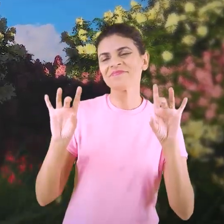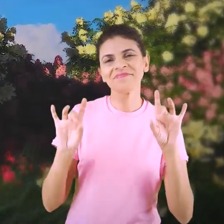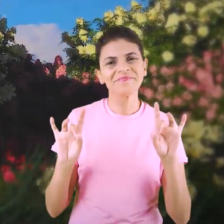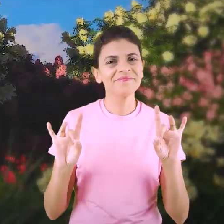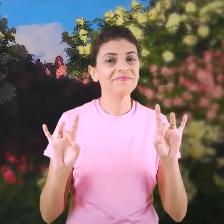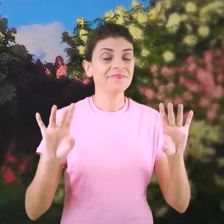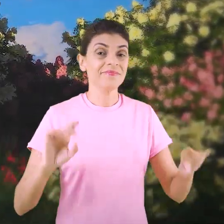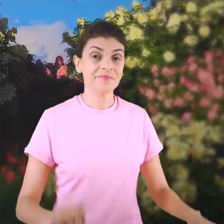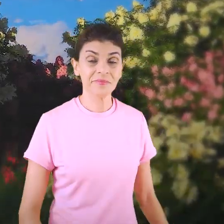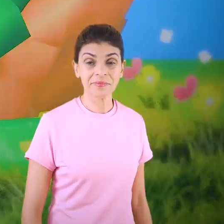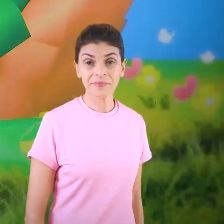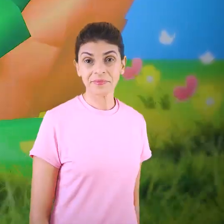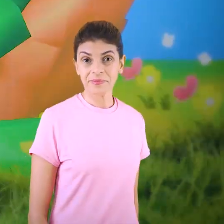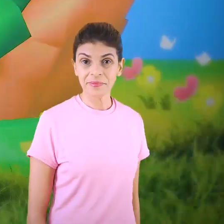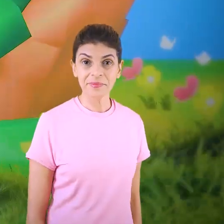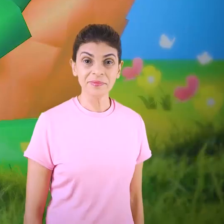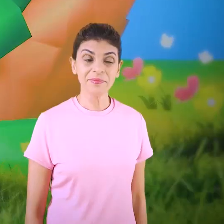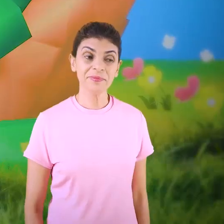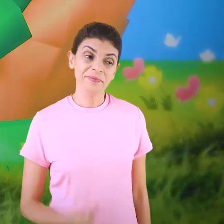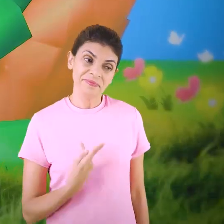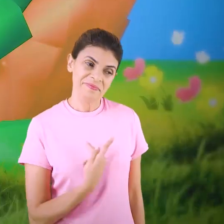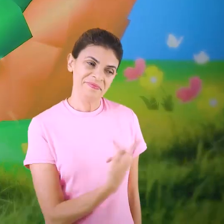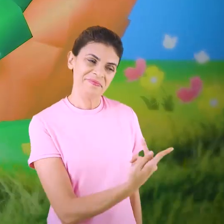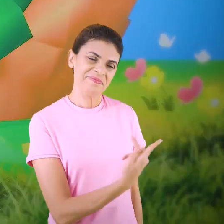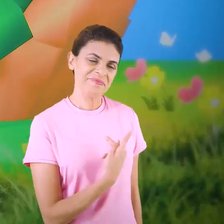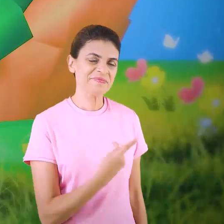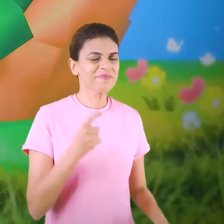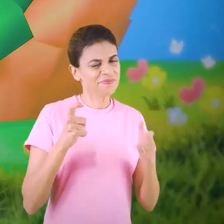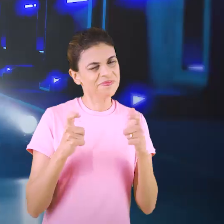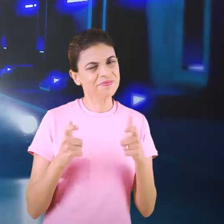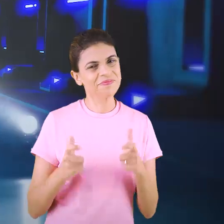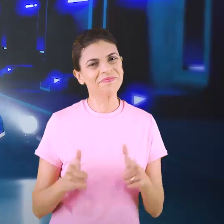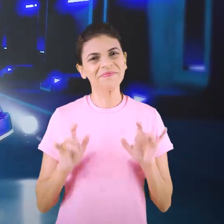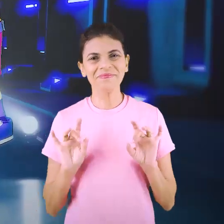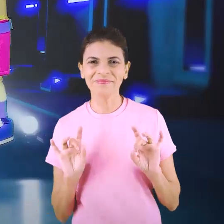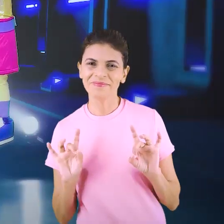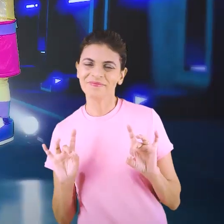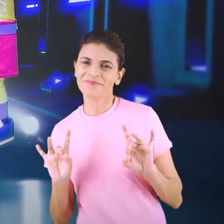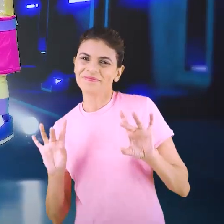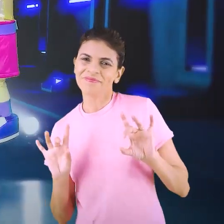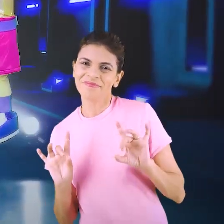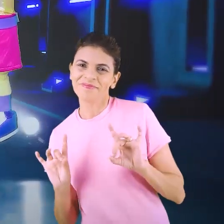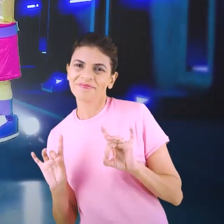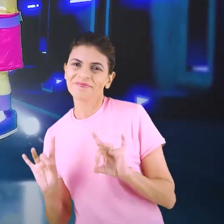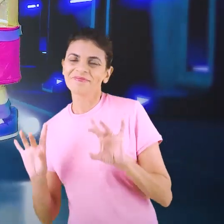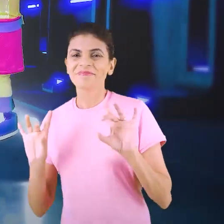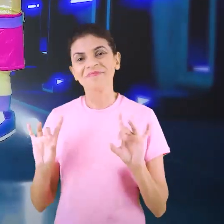Nosso lugar.